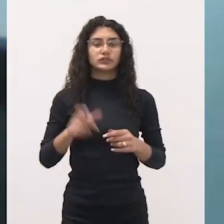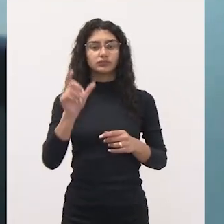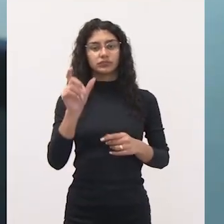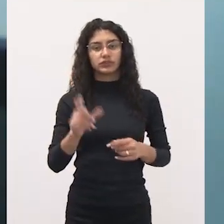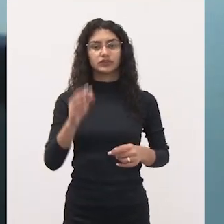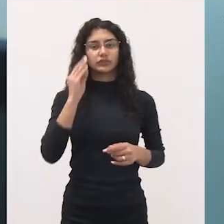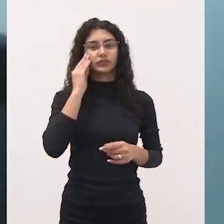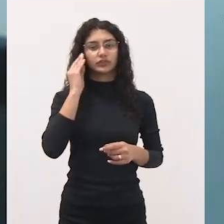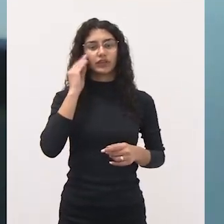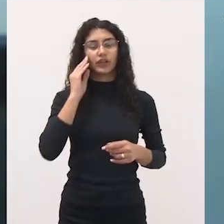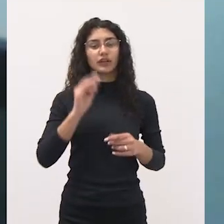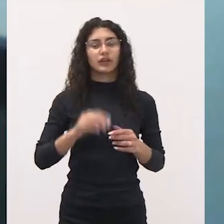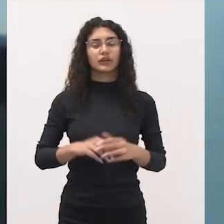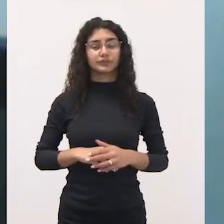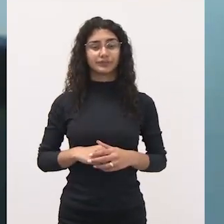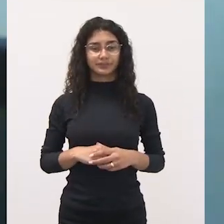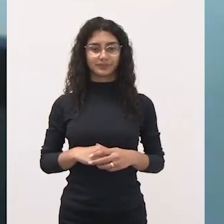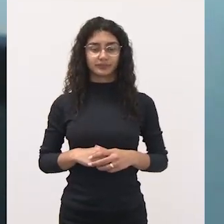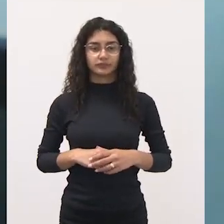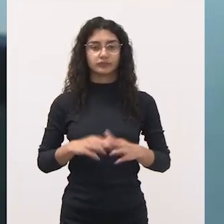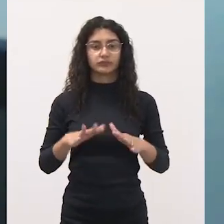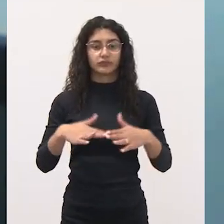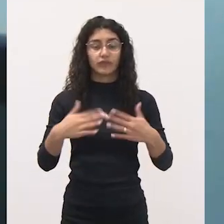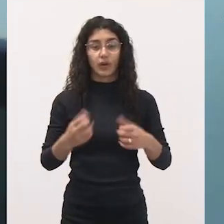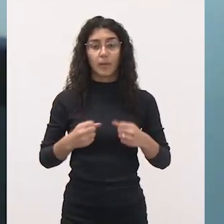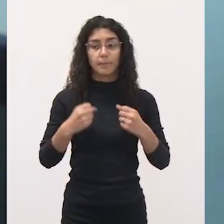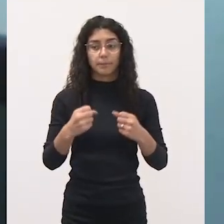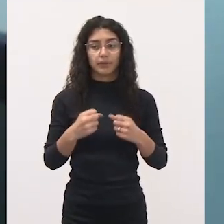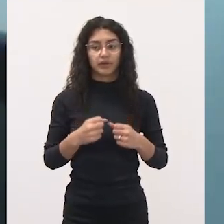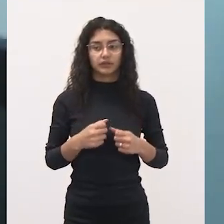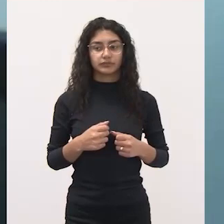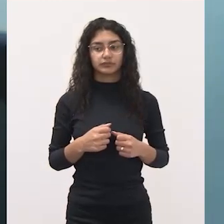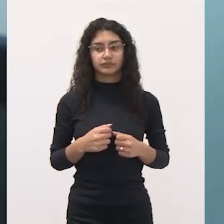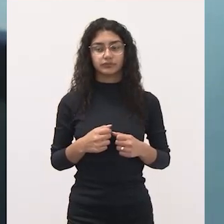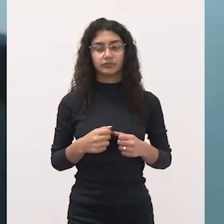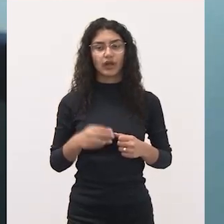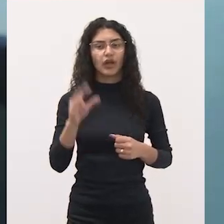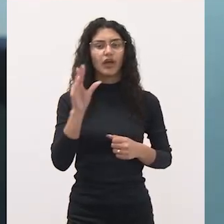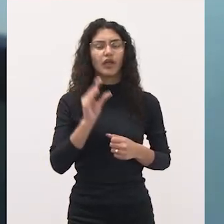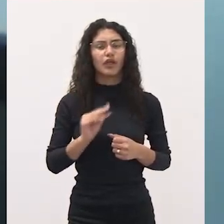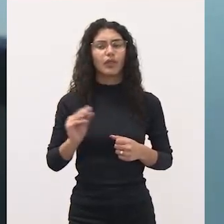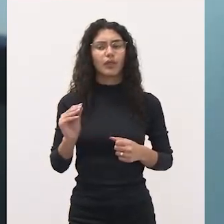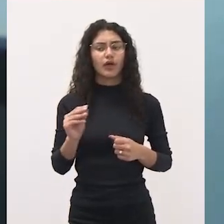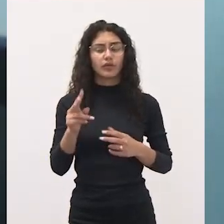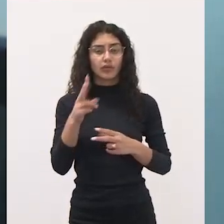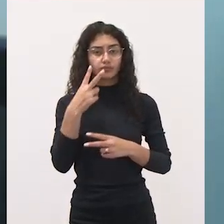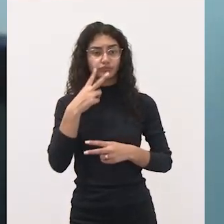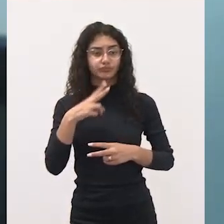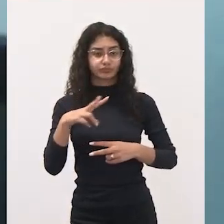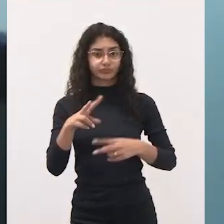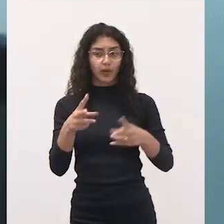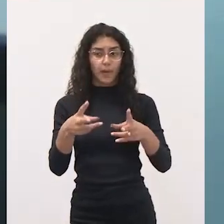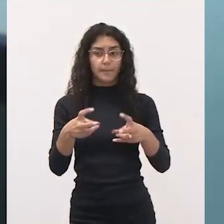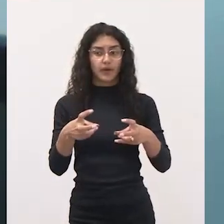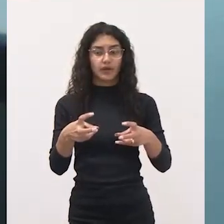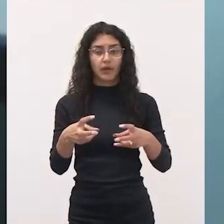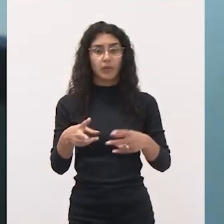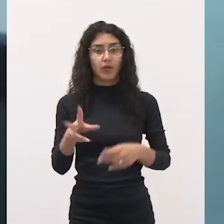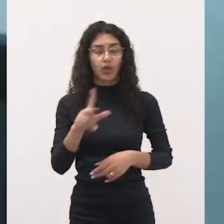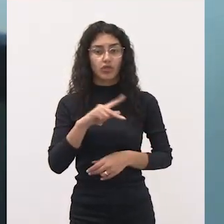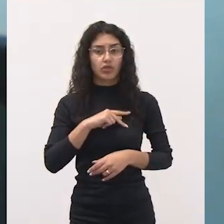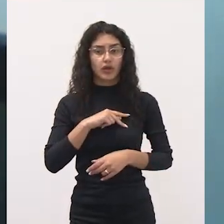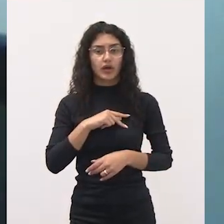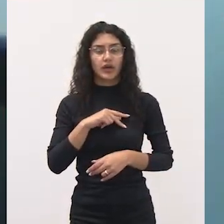Podiam sair. Então, por isso que tinha tanto. Eu falei, nossa, eu bato o olho como ginecologista, eu falo, nossa, você